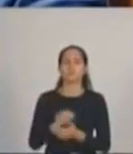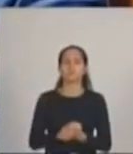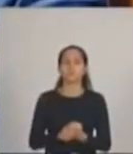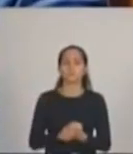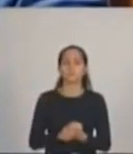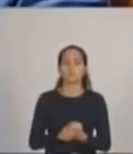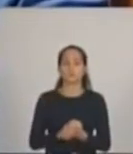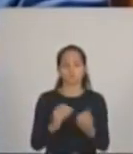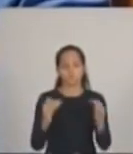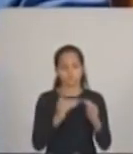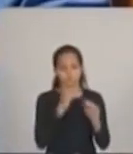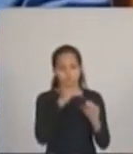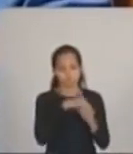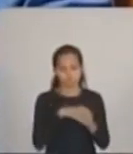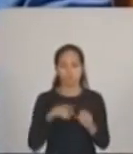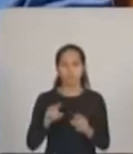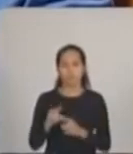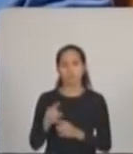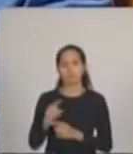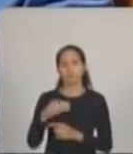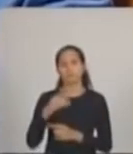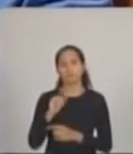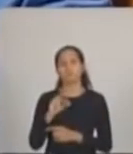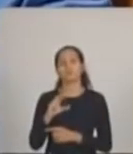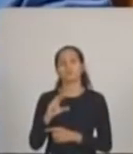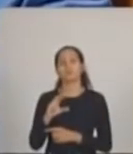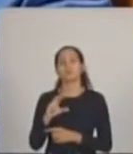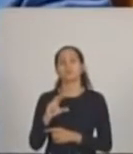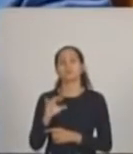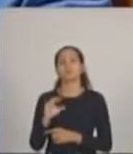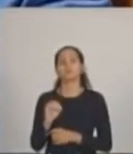Com o relator, deputado Marcos Garcia.